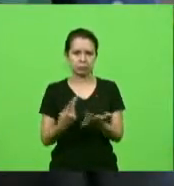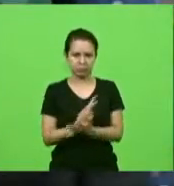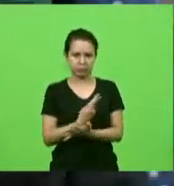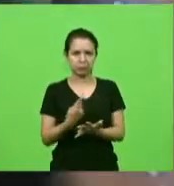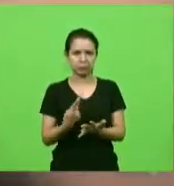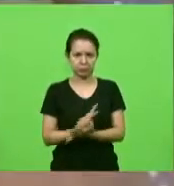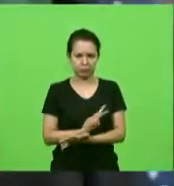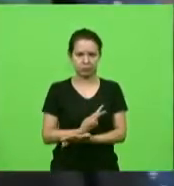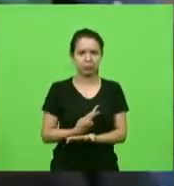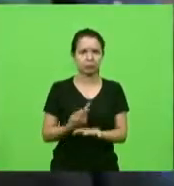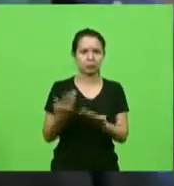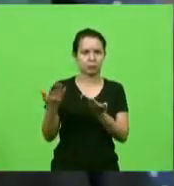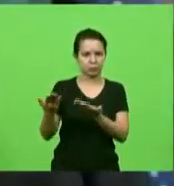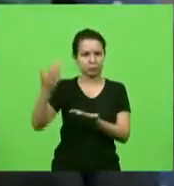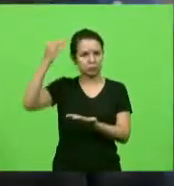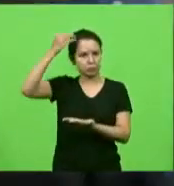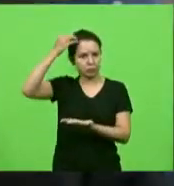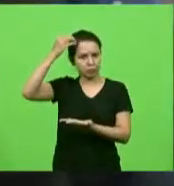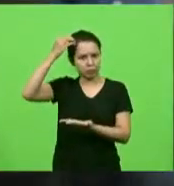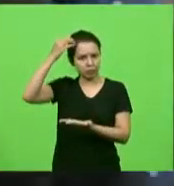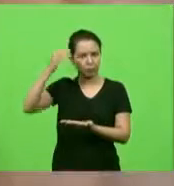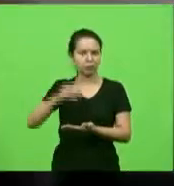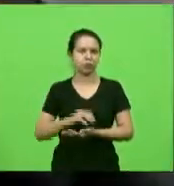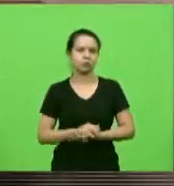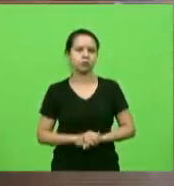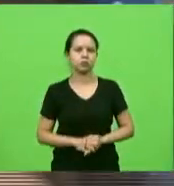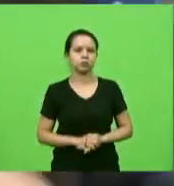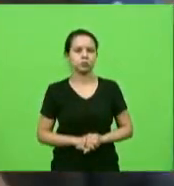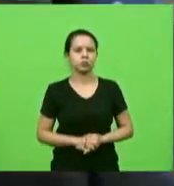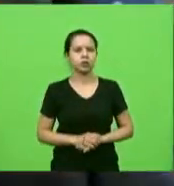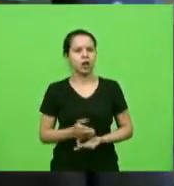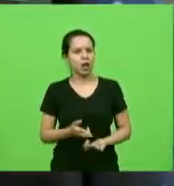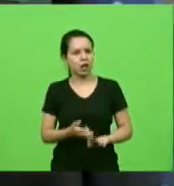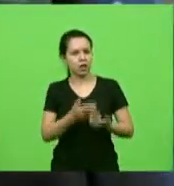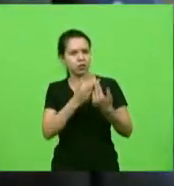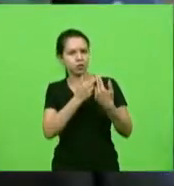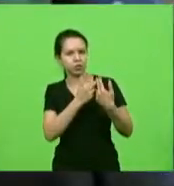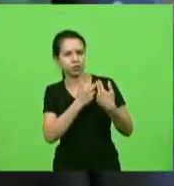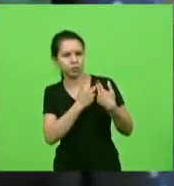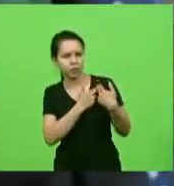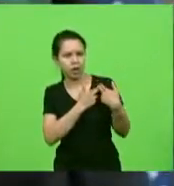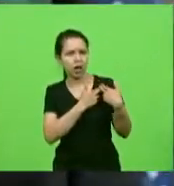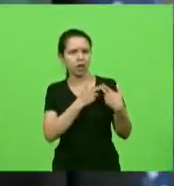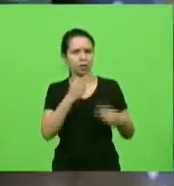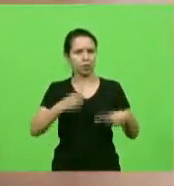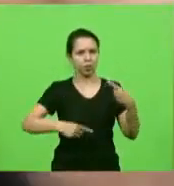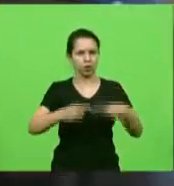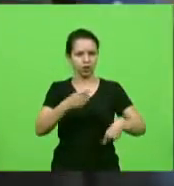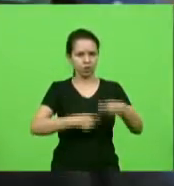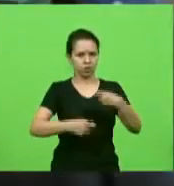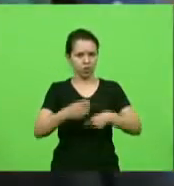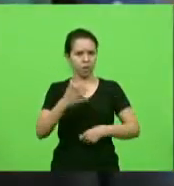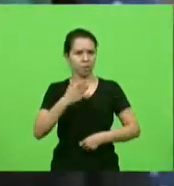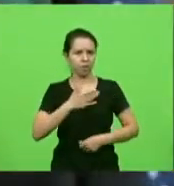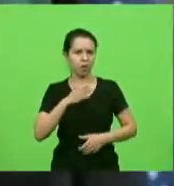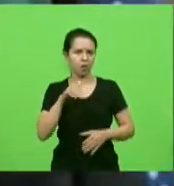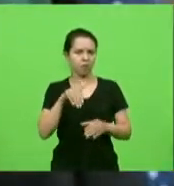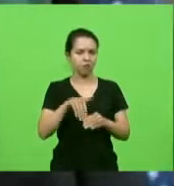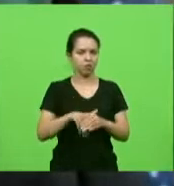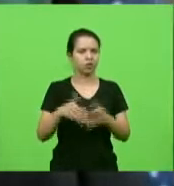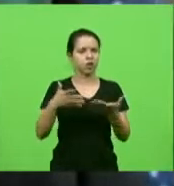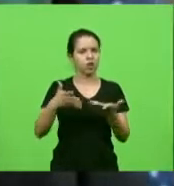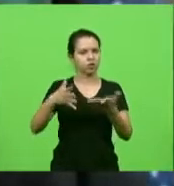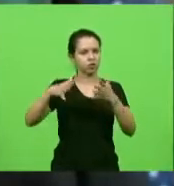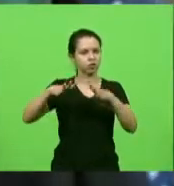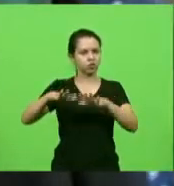denunciado, sem indícios mínimos para a configuração da responsabilidade político-administrativa, o meu voto é pela